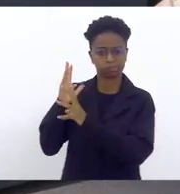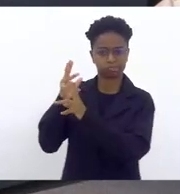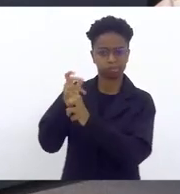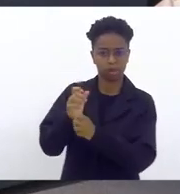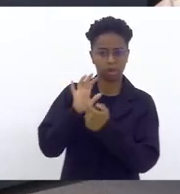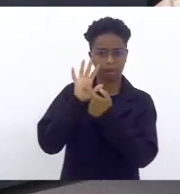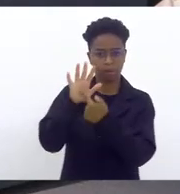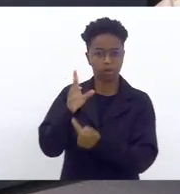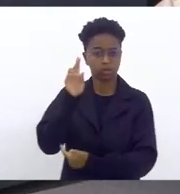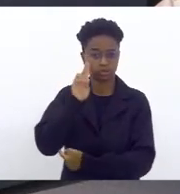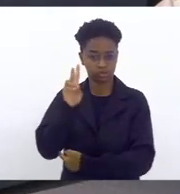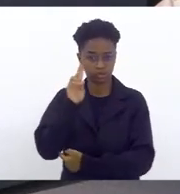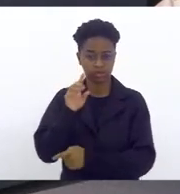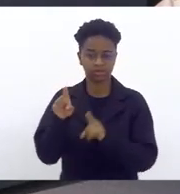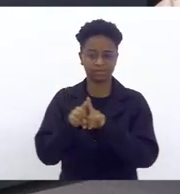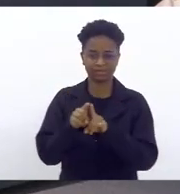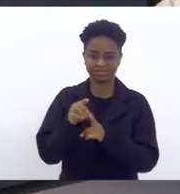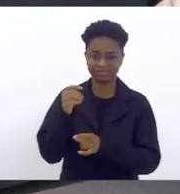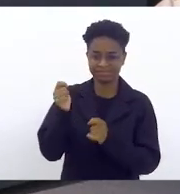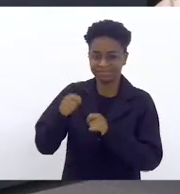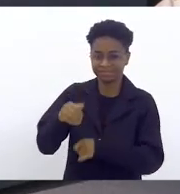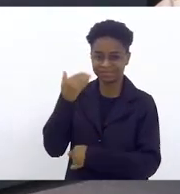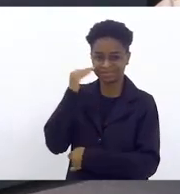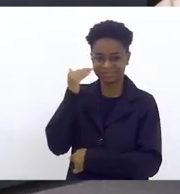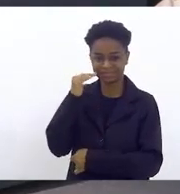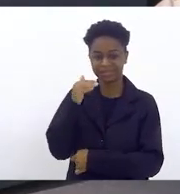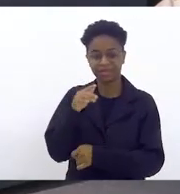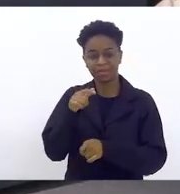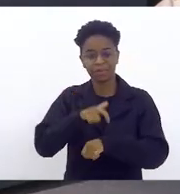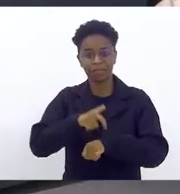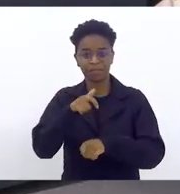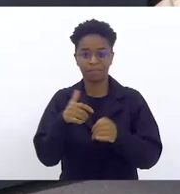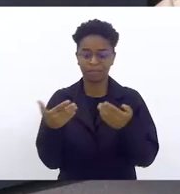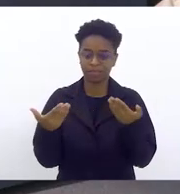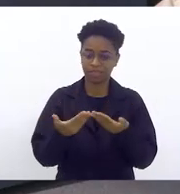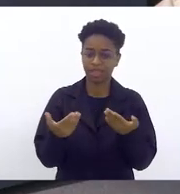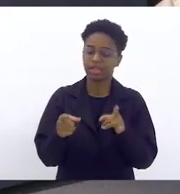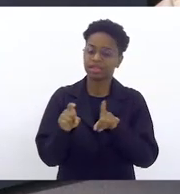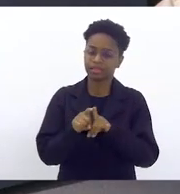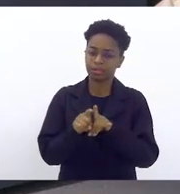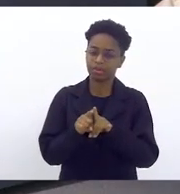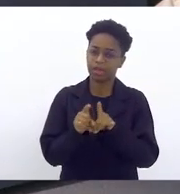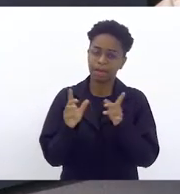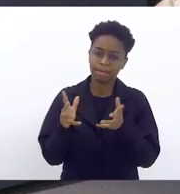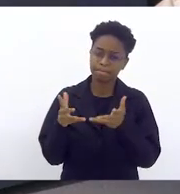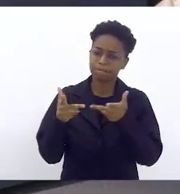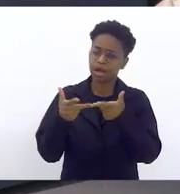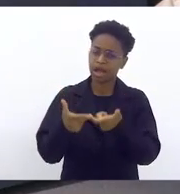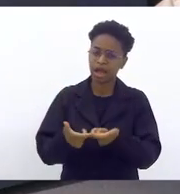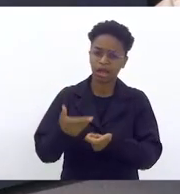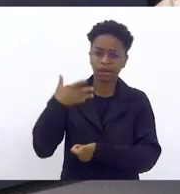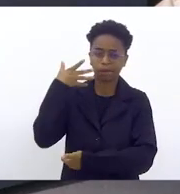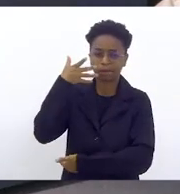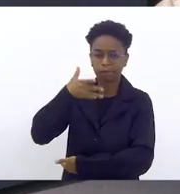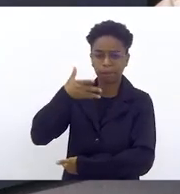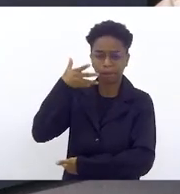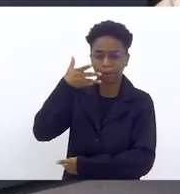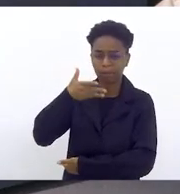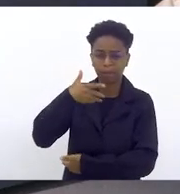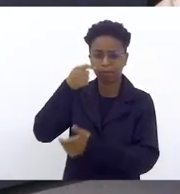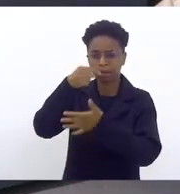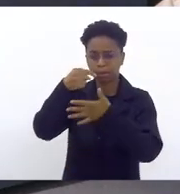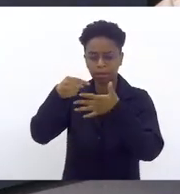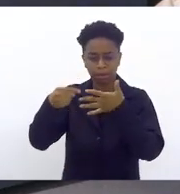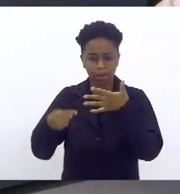compreensão do momento atual não é e também com excelentes colocações naquilo que é necessário